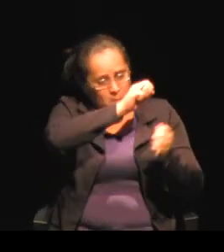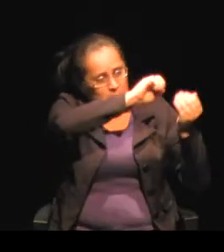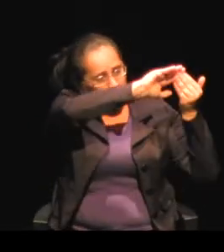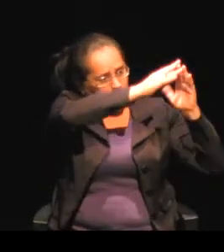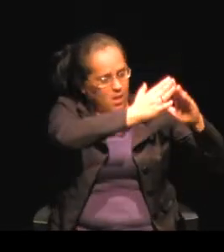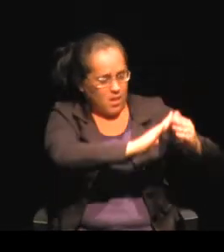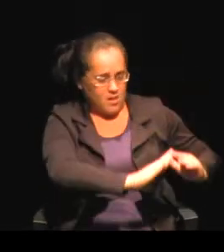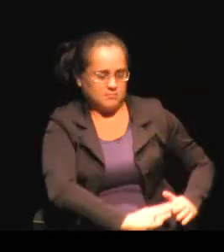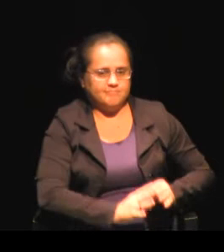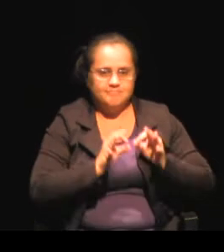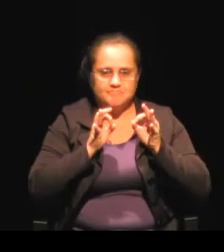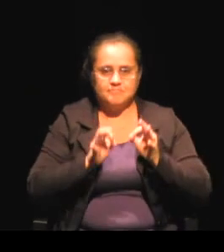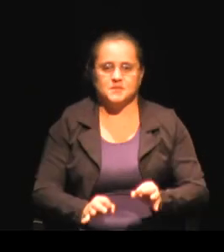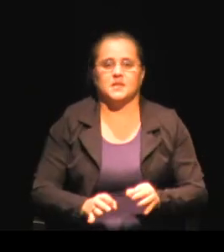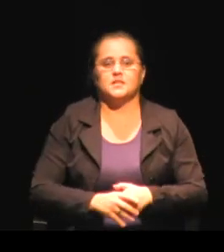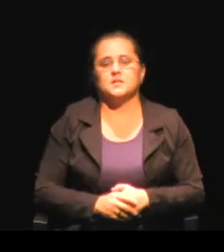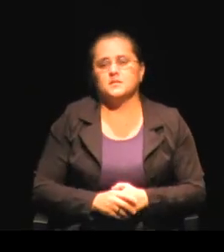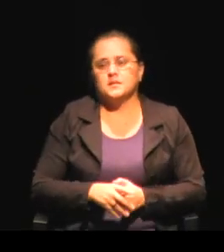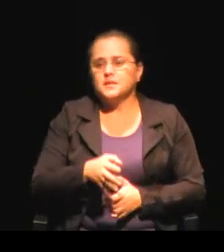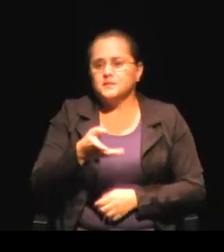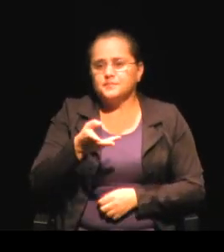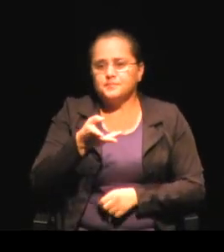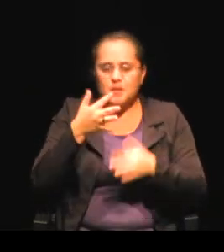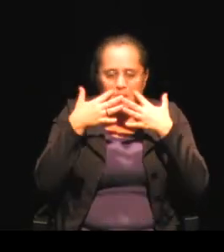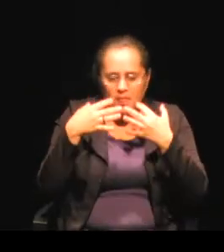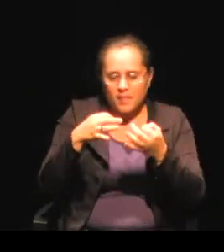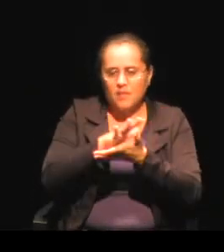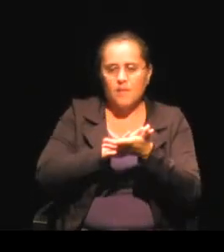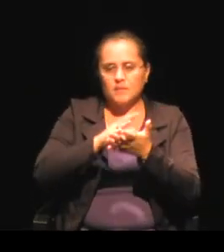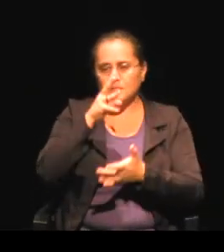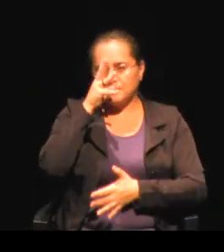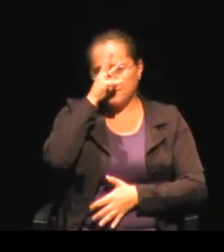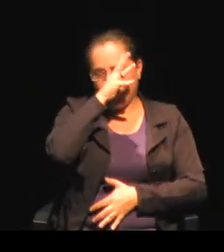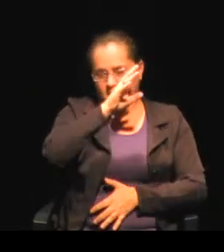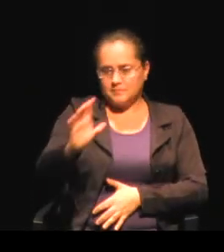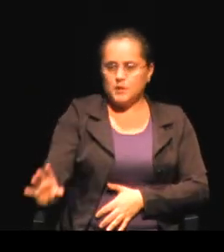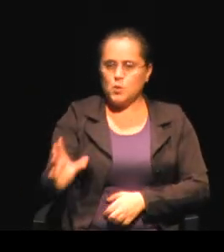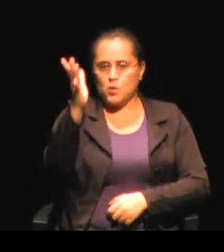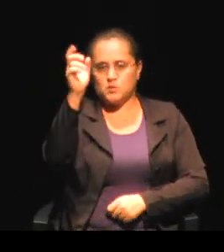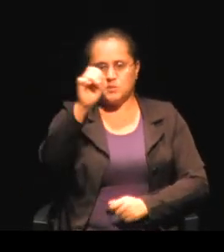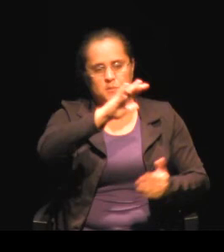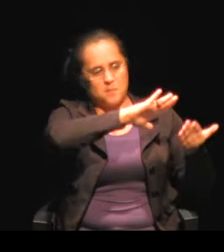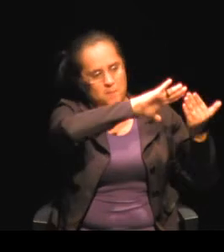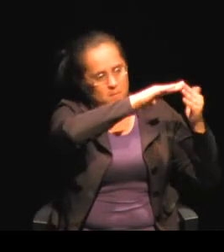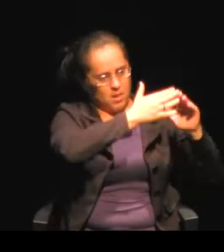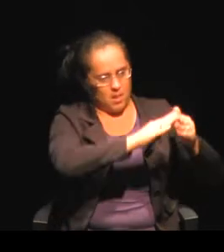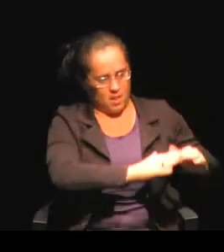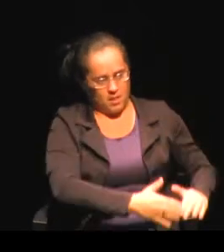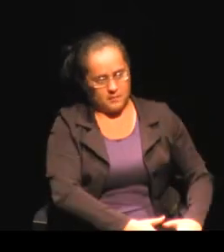correndo um puta risco de ruir e tal. Não nos ouviram e deixaram, e o que aconteceu?